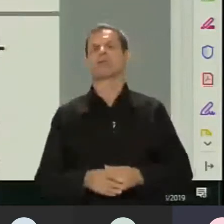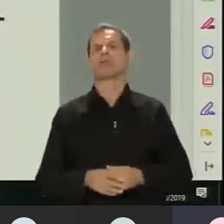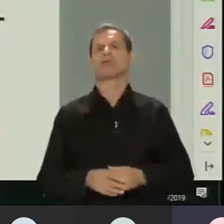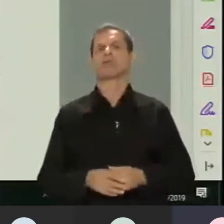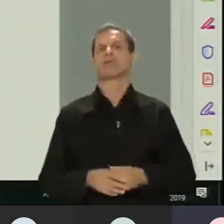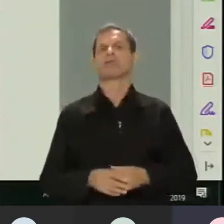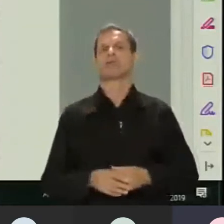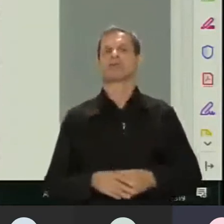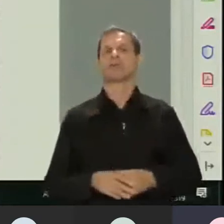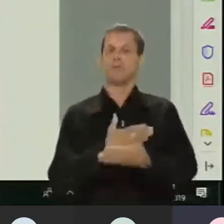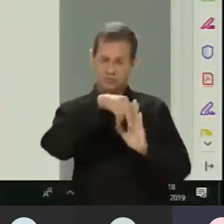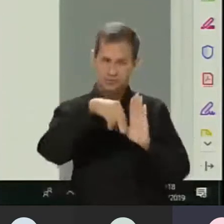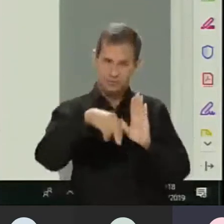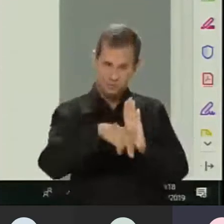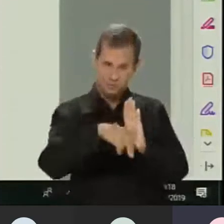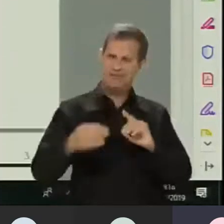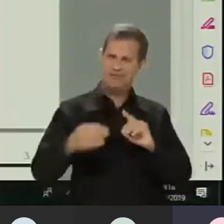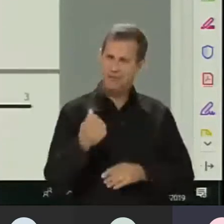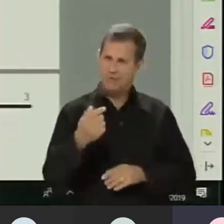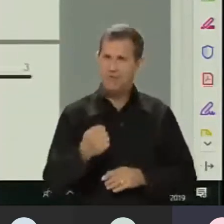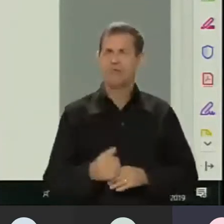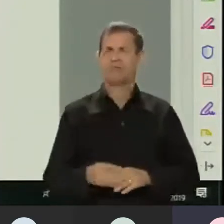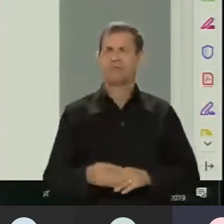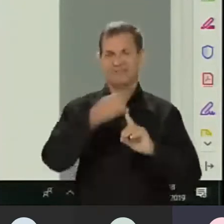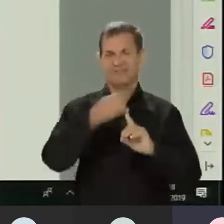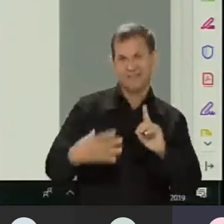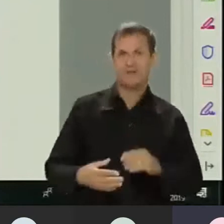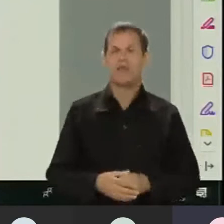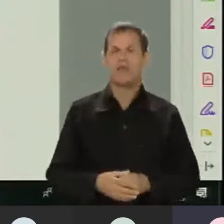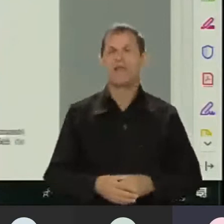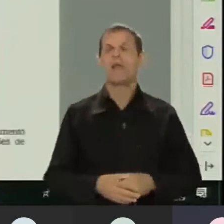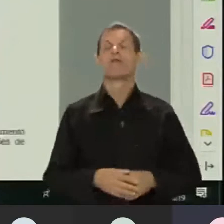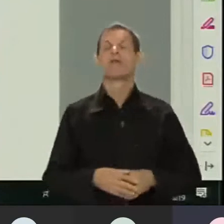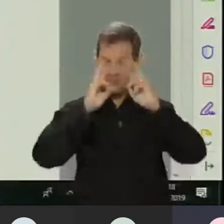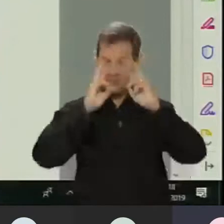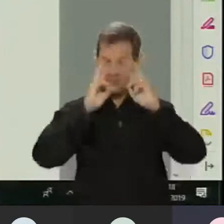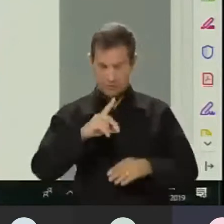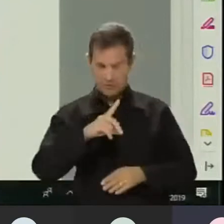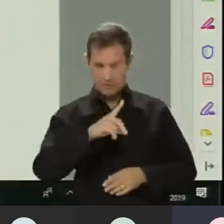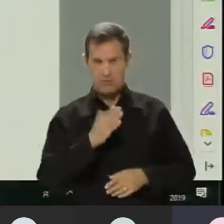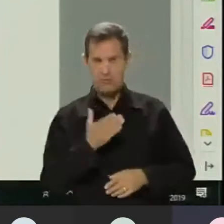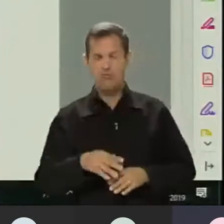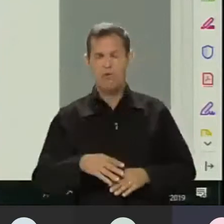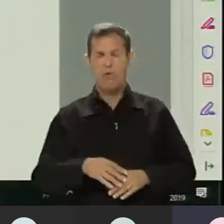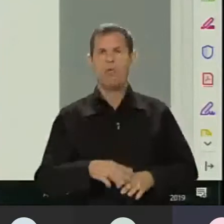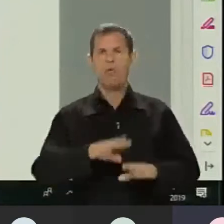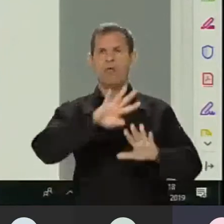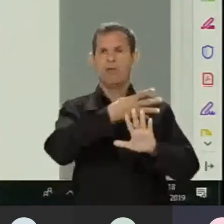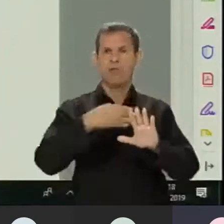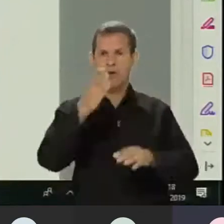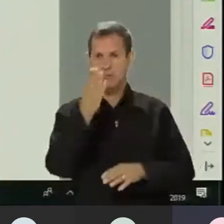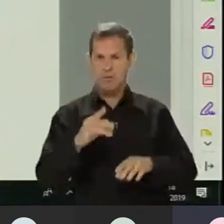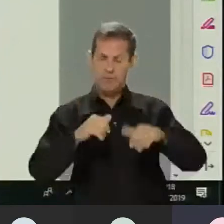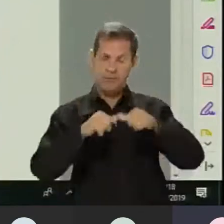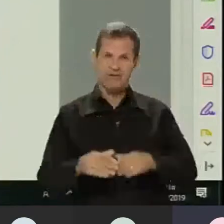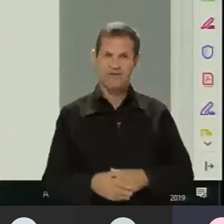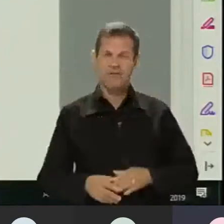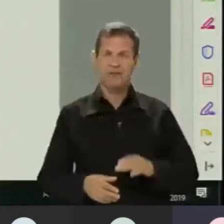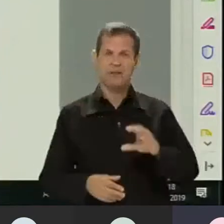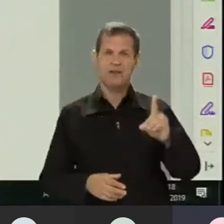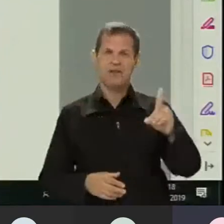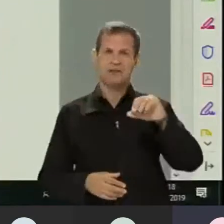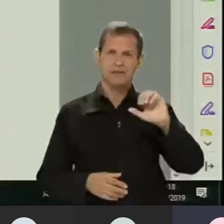Então, aqui no começo da norma, está falando um pouco, né, as partes de definições. Aqui, ó, a gente já consegue ver o mapa do Brasil com essas